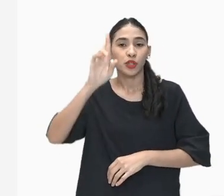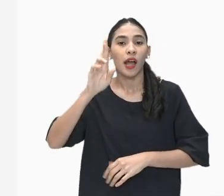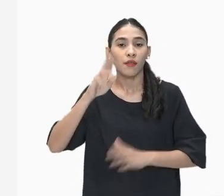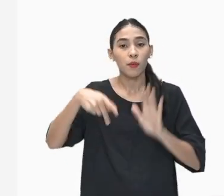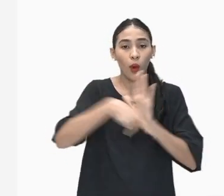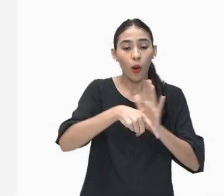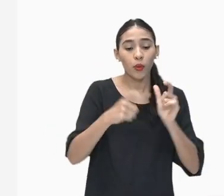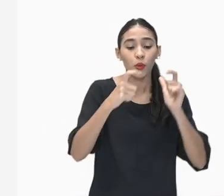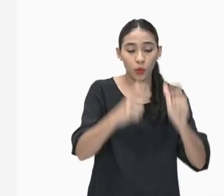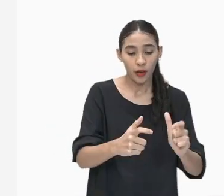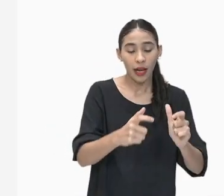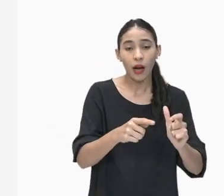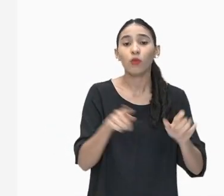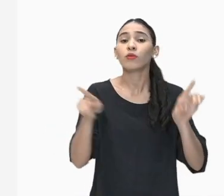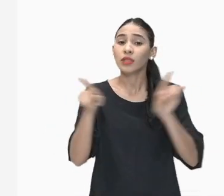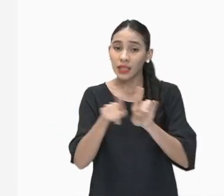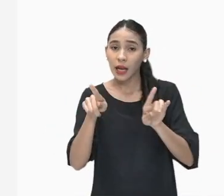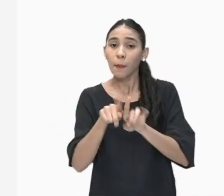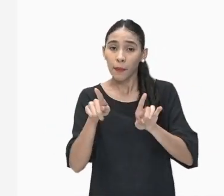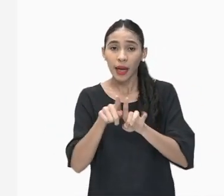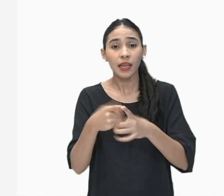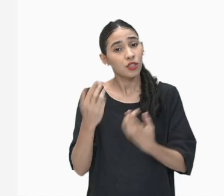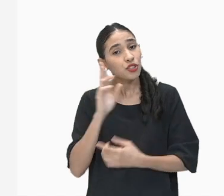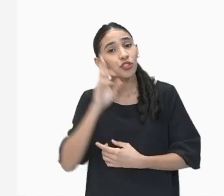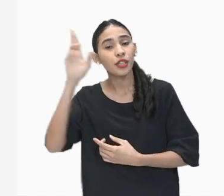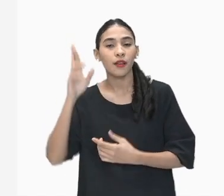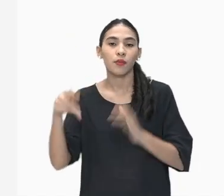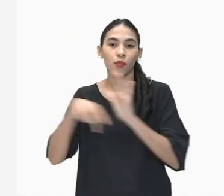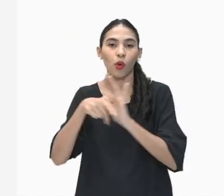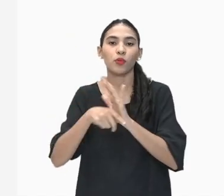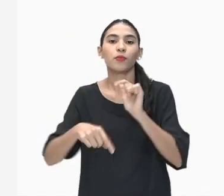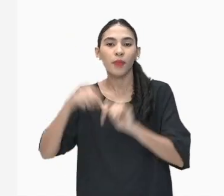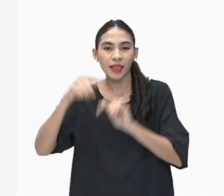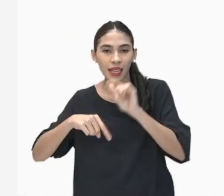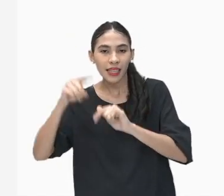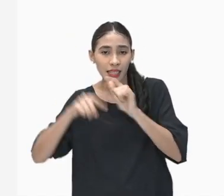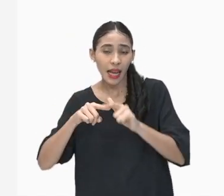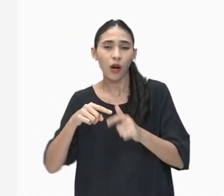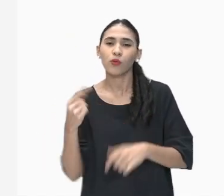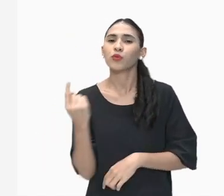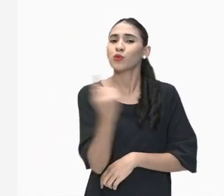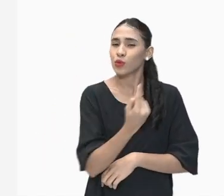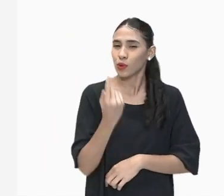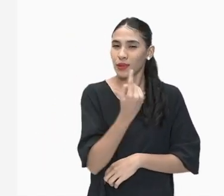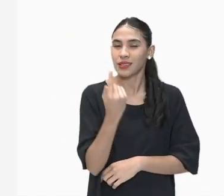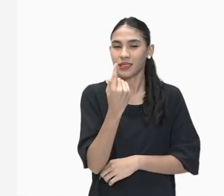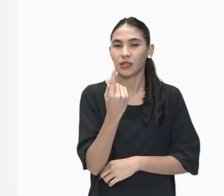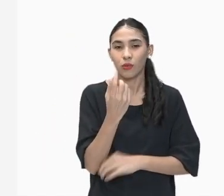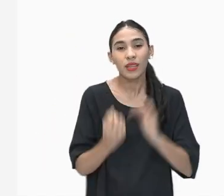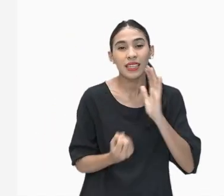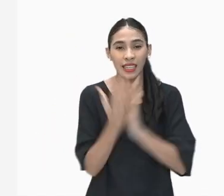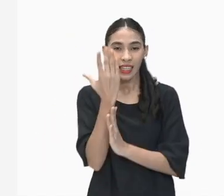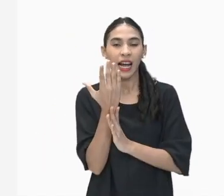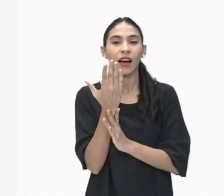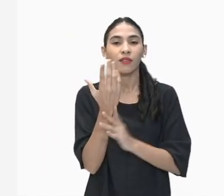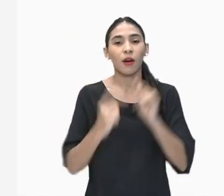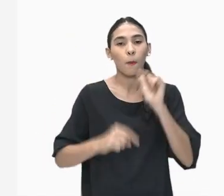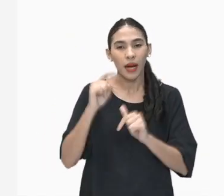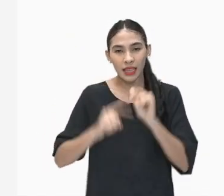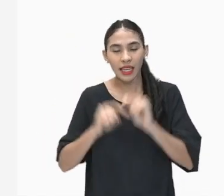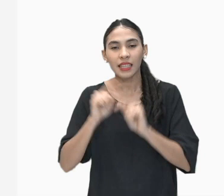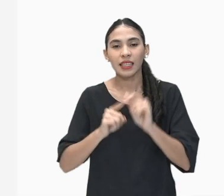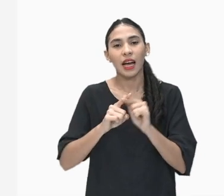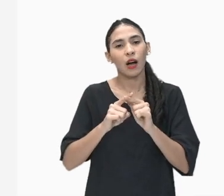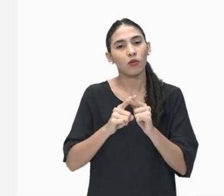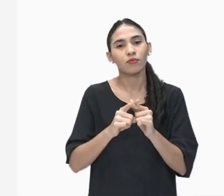oficina, ele era o dono da matéria-prima e ele produzia com a sua própria força de trabalho e entregava